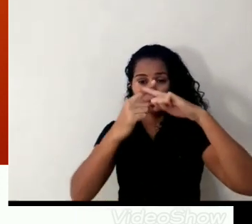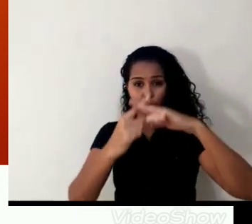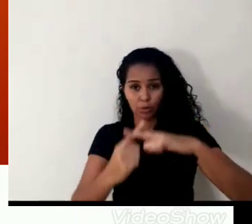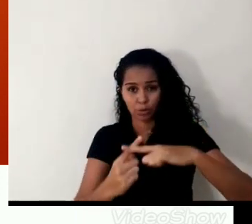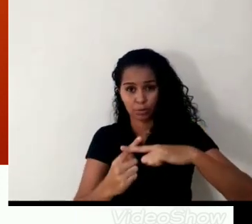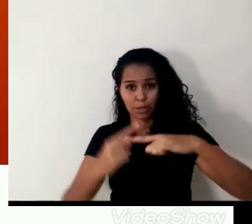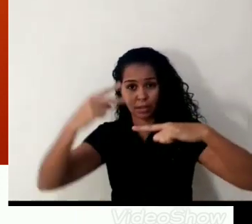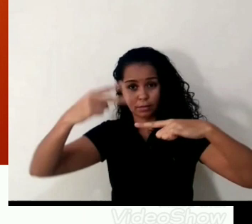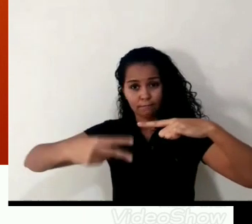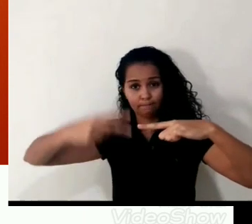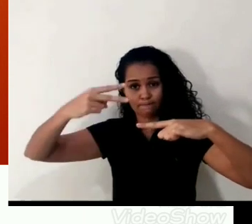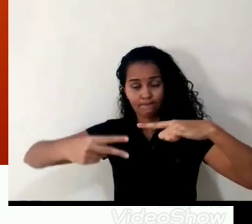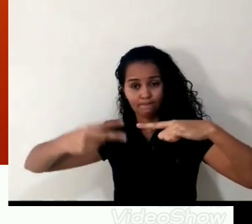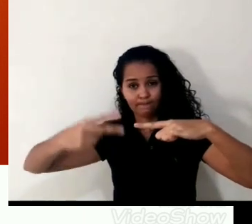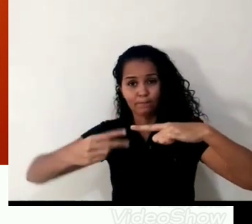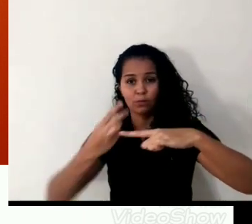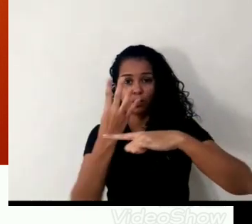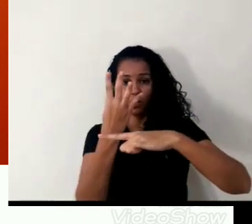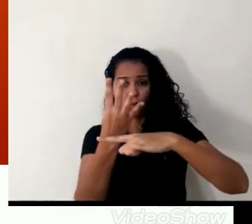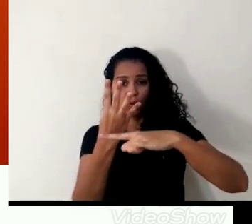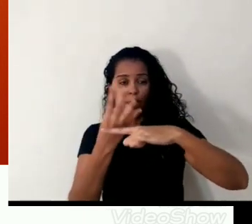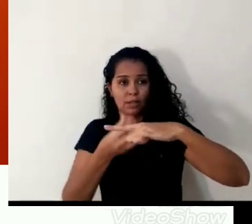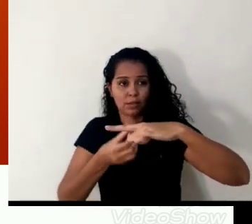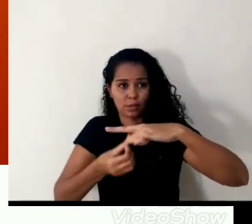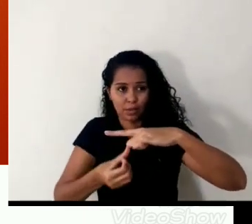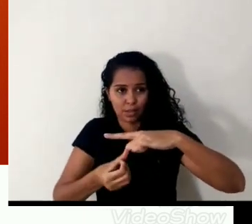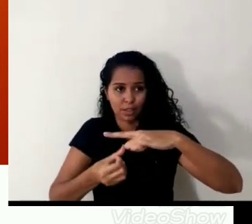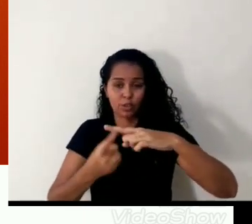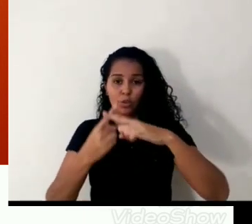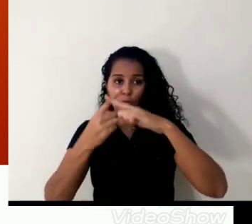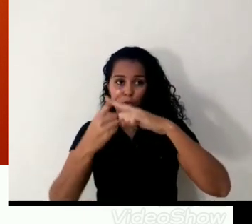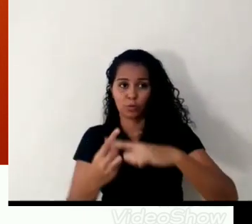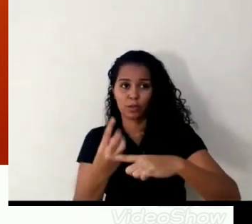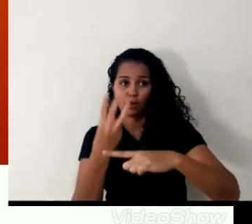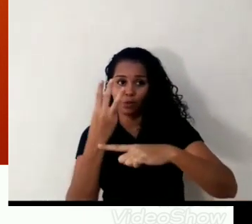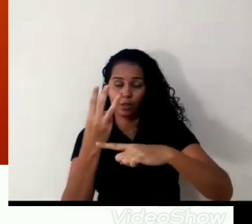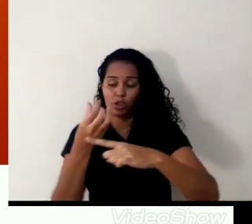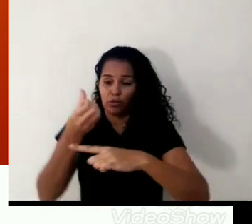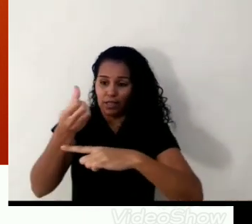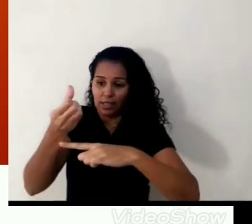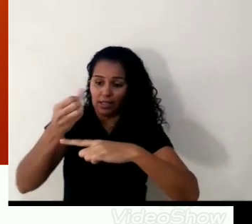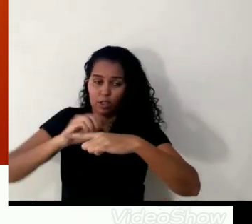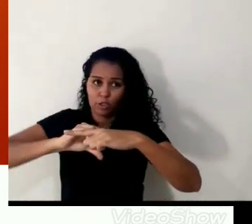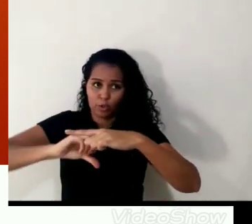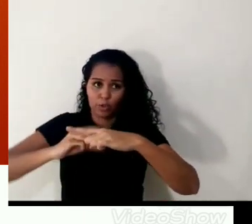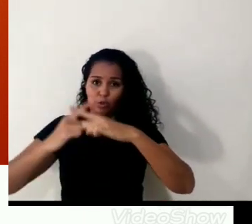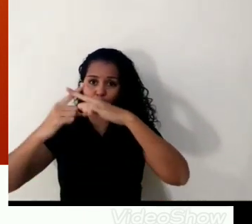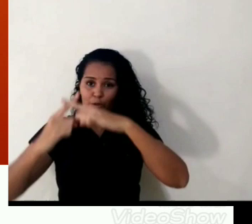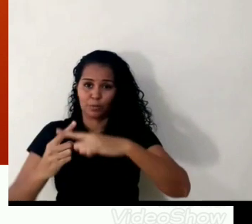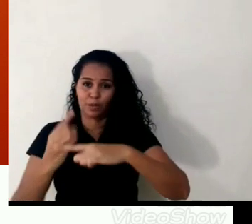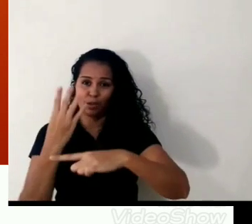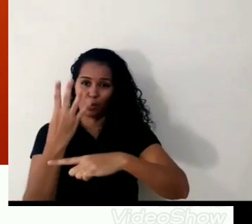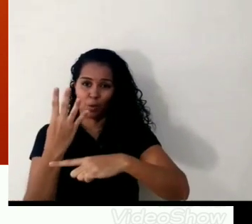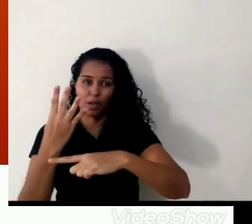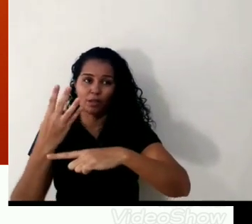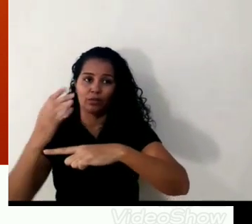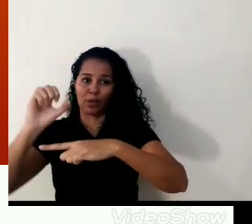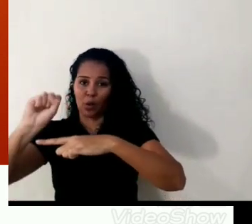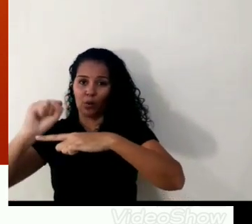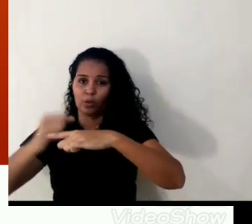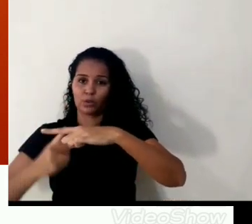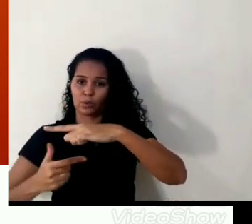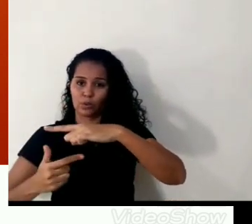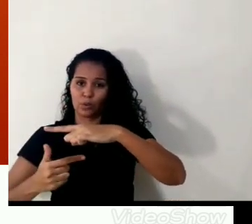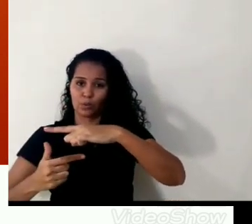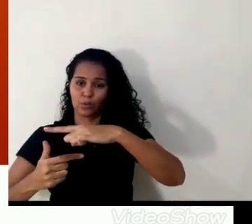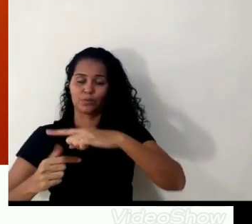nonos, multiplicado por 4 vira 8 dozeavos. Você também pode fazer isso até onde você quiser. O importante